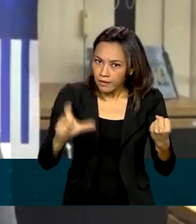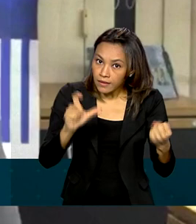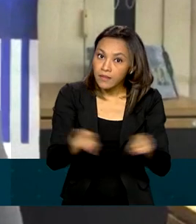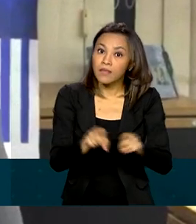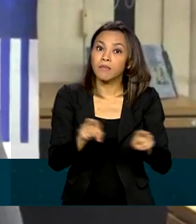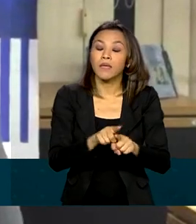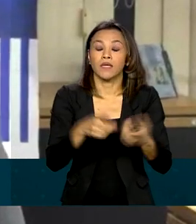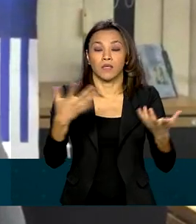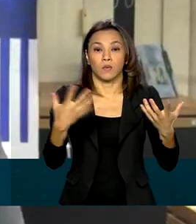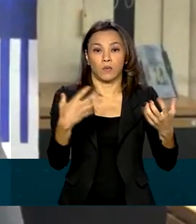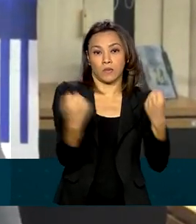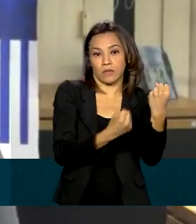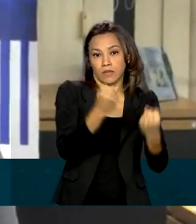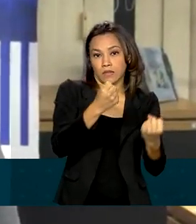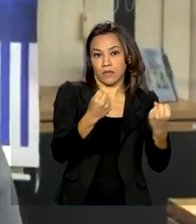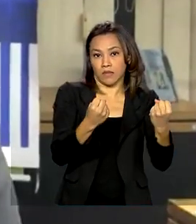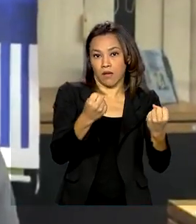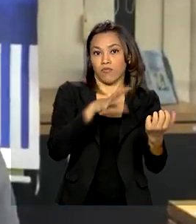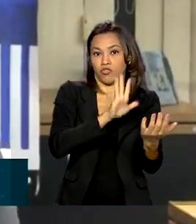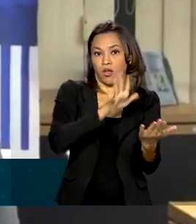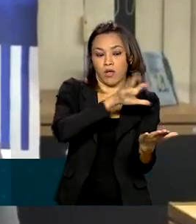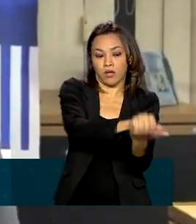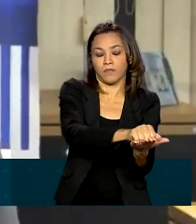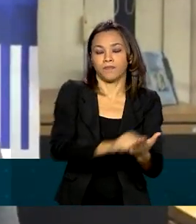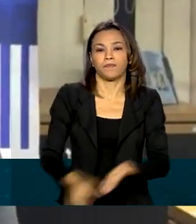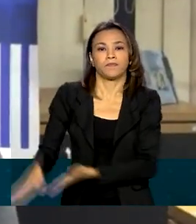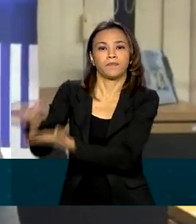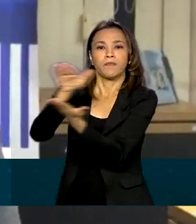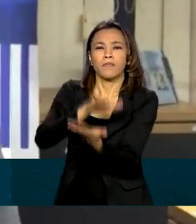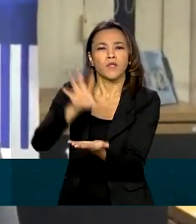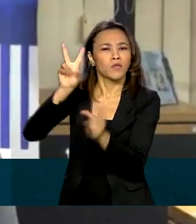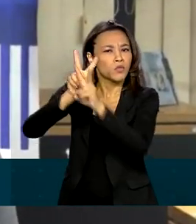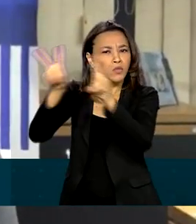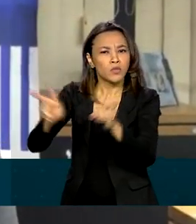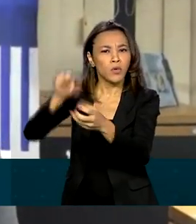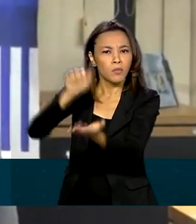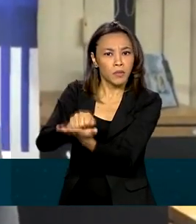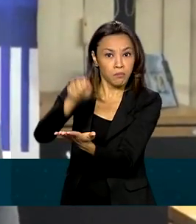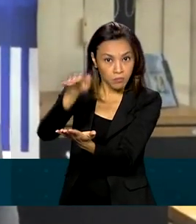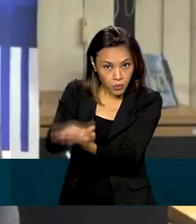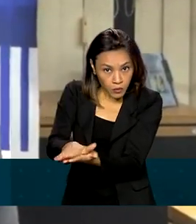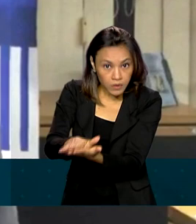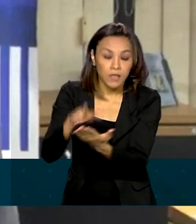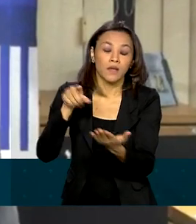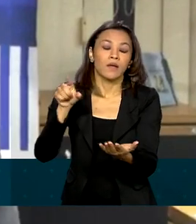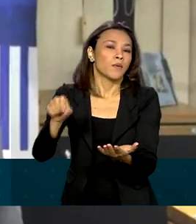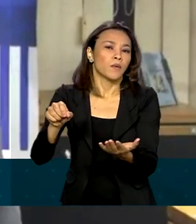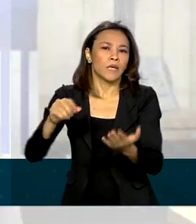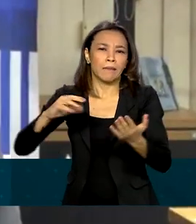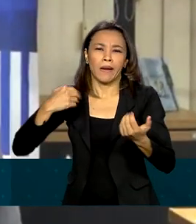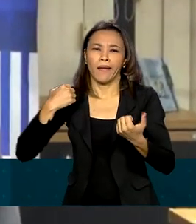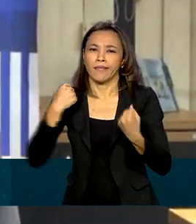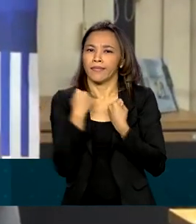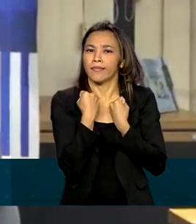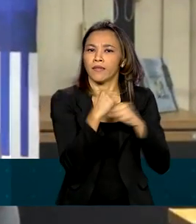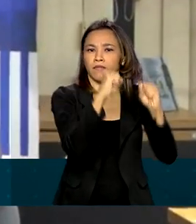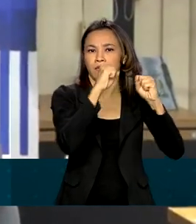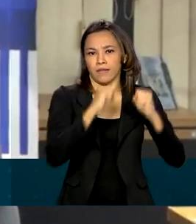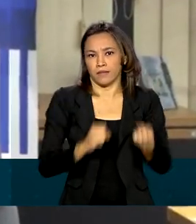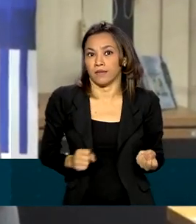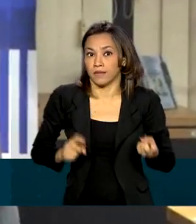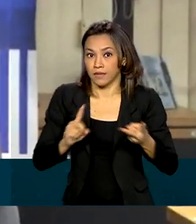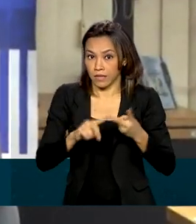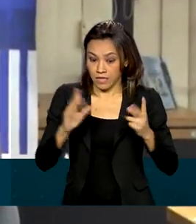Amazonas no caso das multas os prazos para apresentação de defesa prévia ou de recurso que